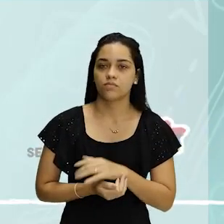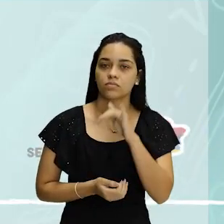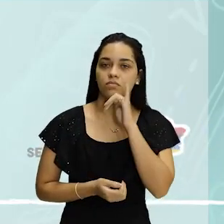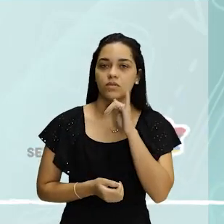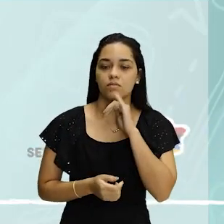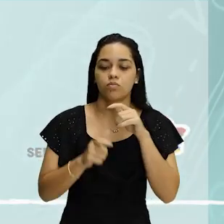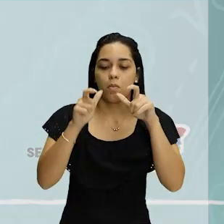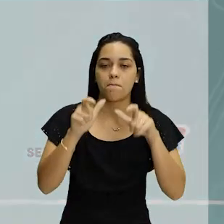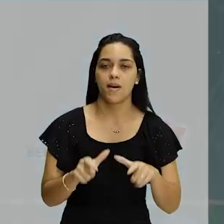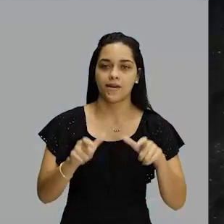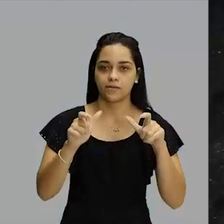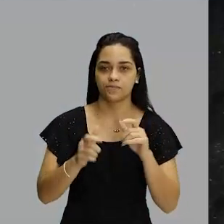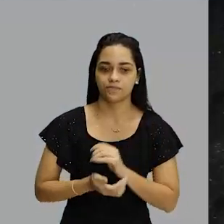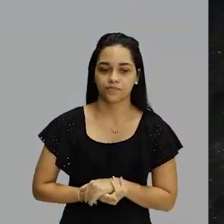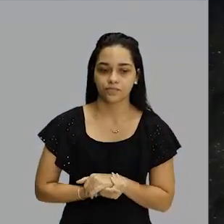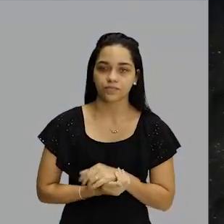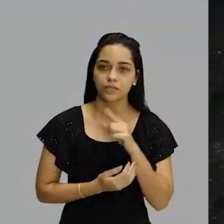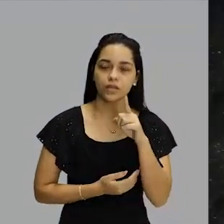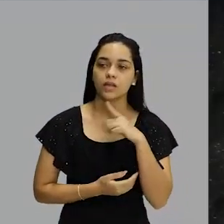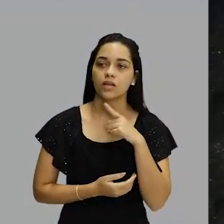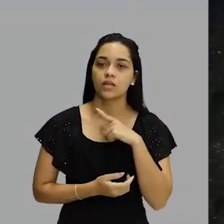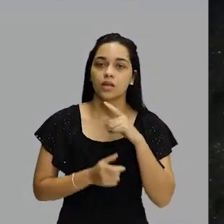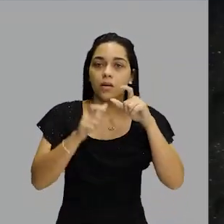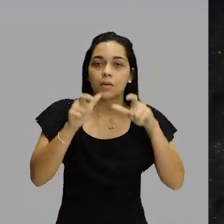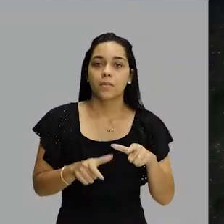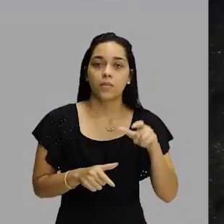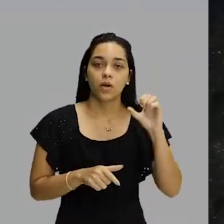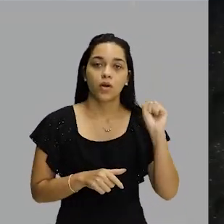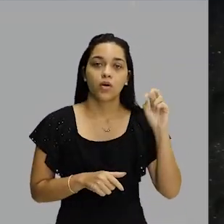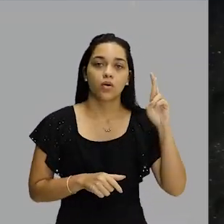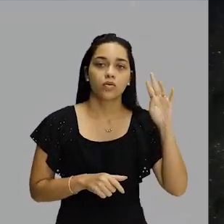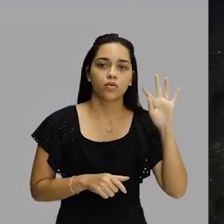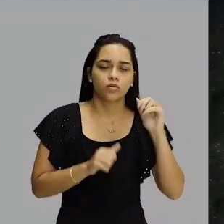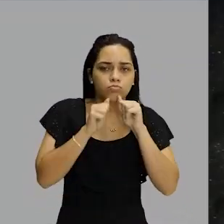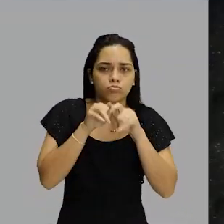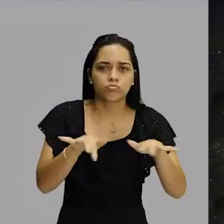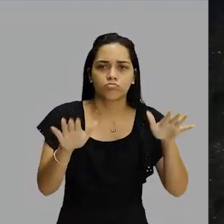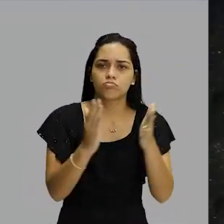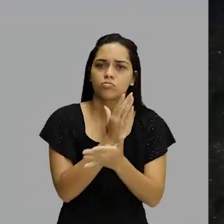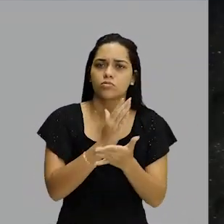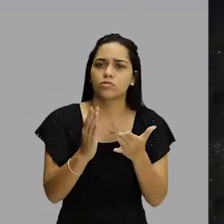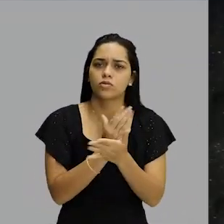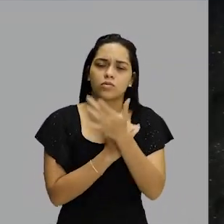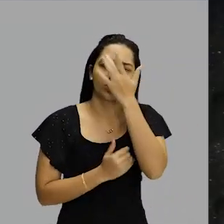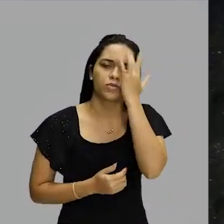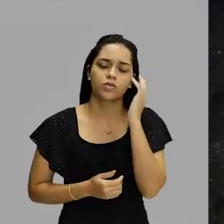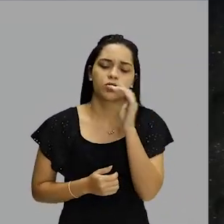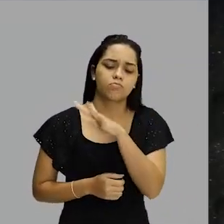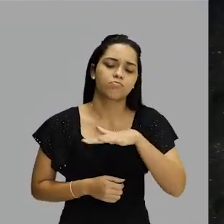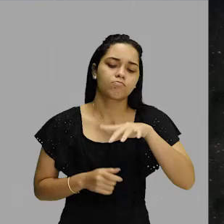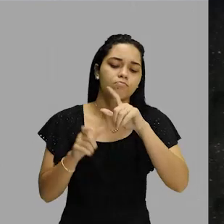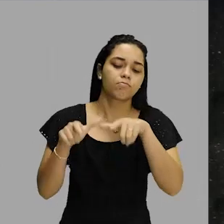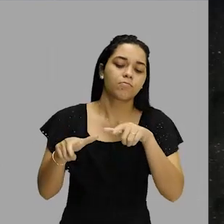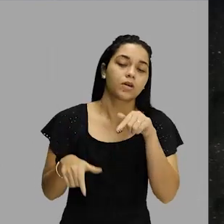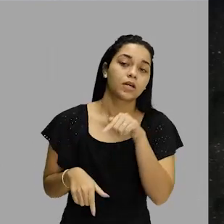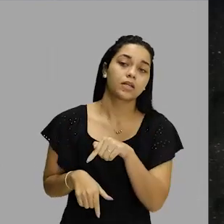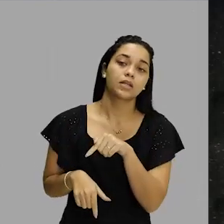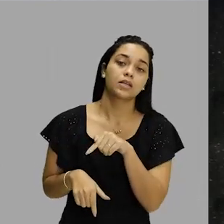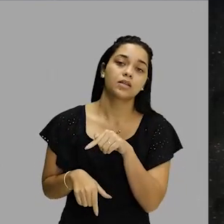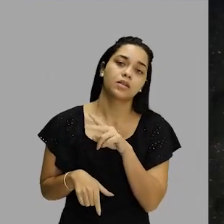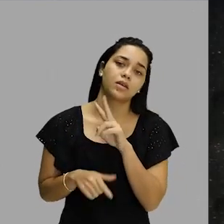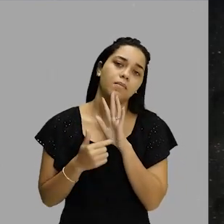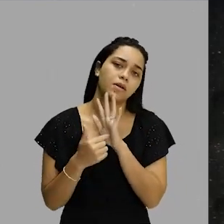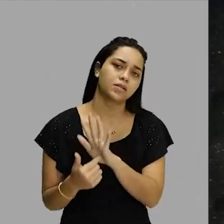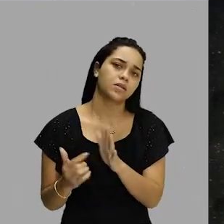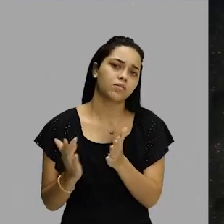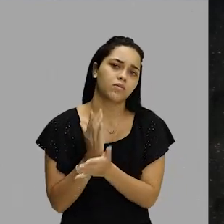um bairro, por exemplo. Você tem ali um surto de uma doença. Vai ser algumas pessoas ali daquele bairro que apareceu